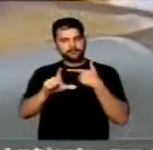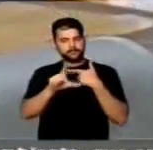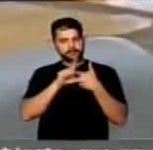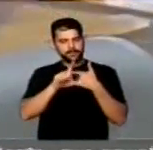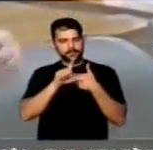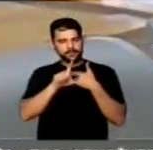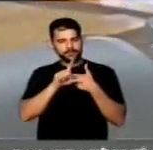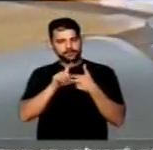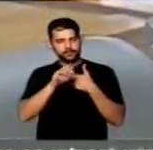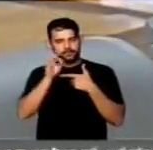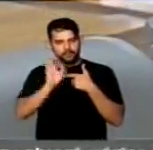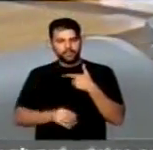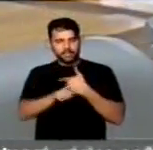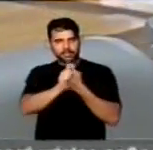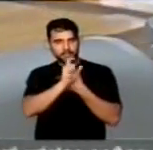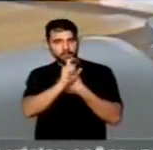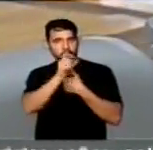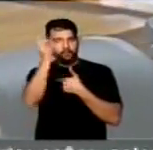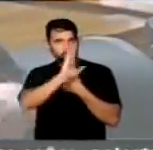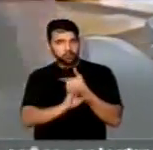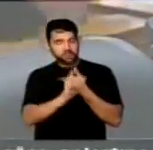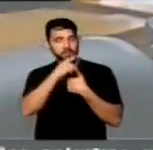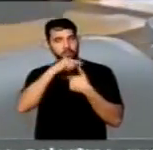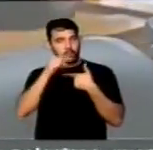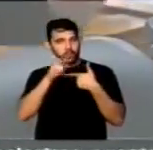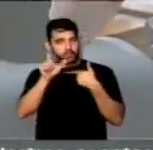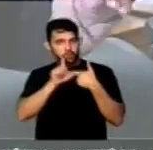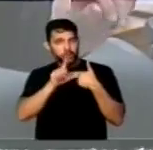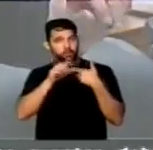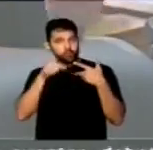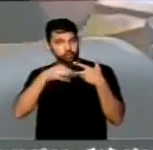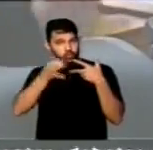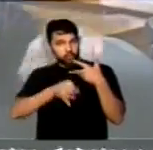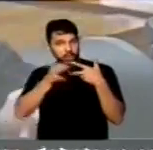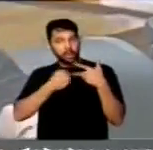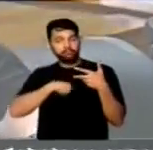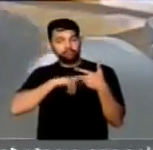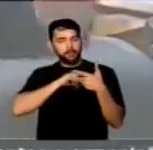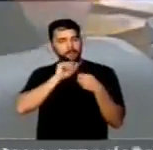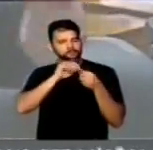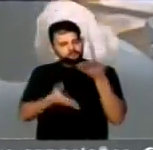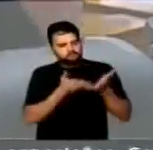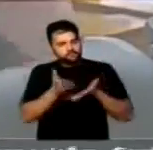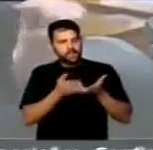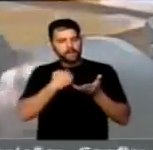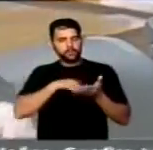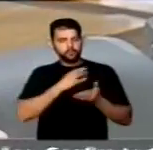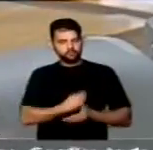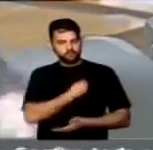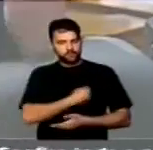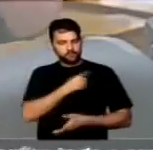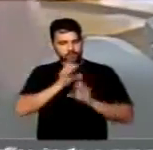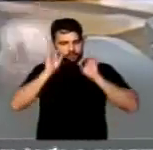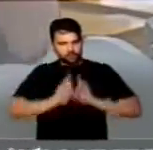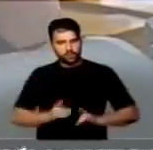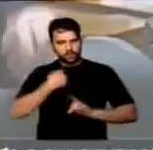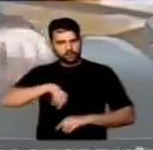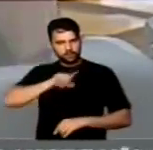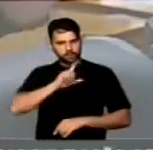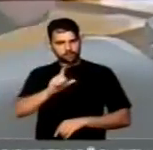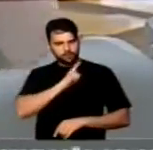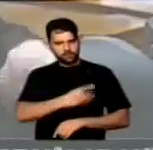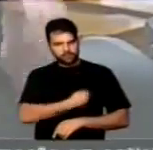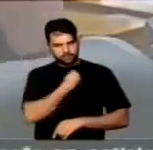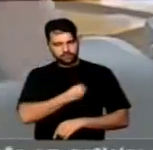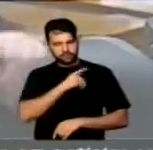legislativo, que o poder executivo desse país e que o judiciário nos tratem com o devido direito a que nós